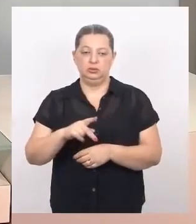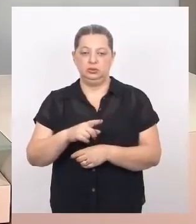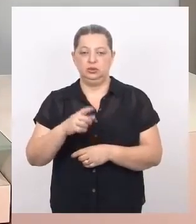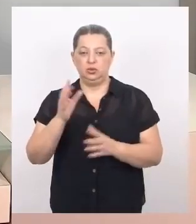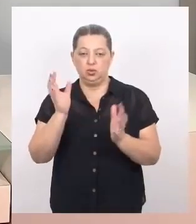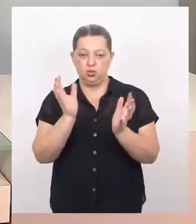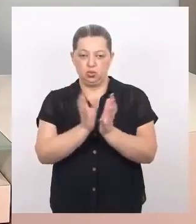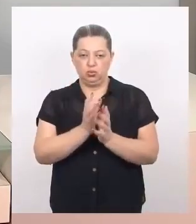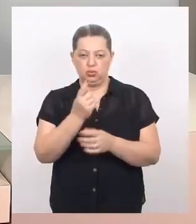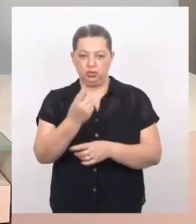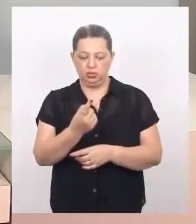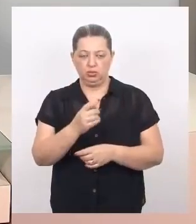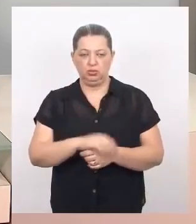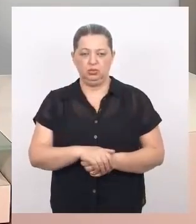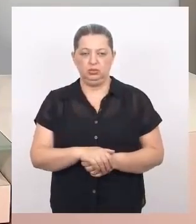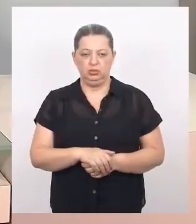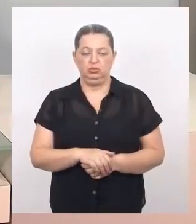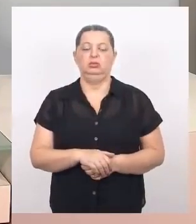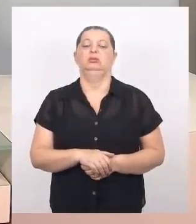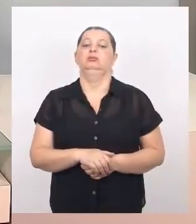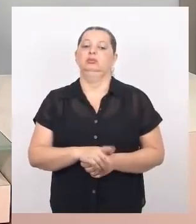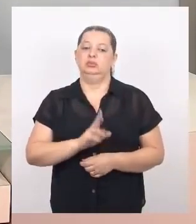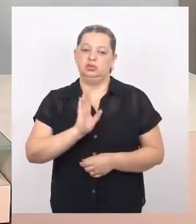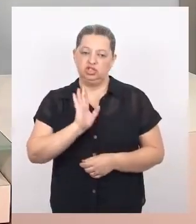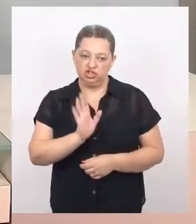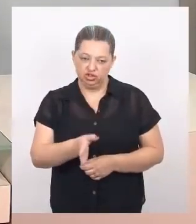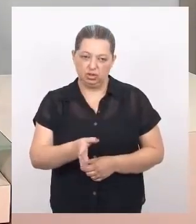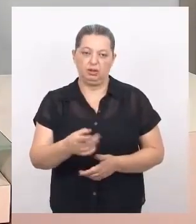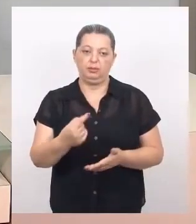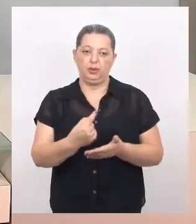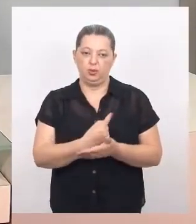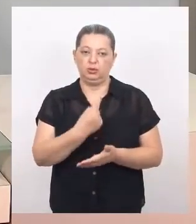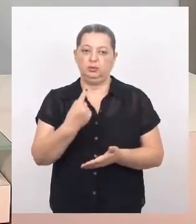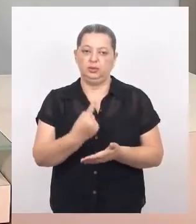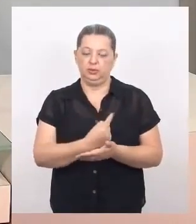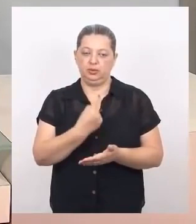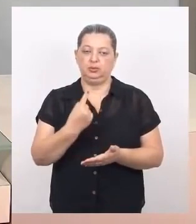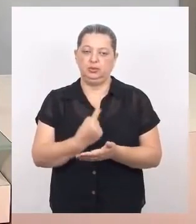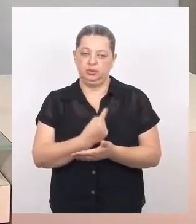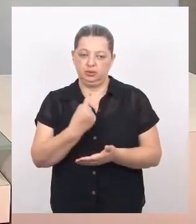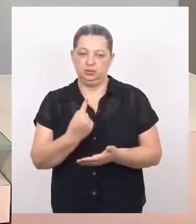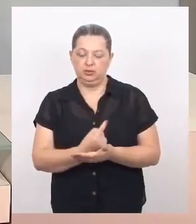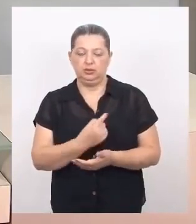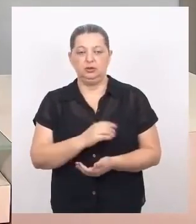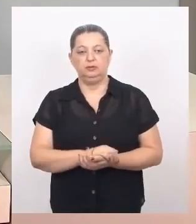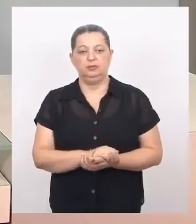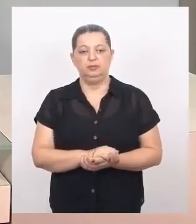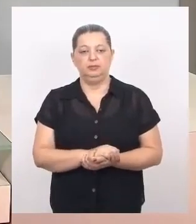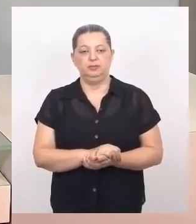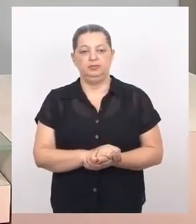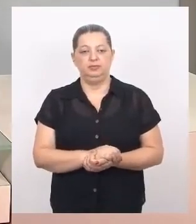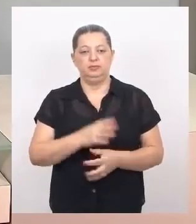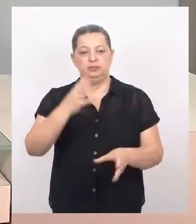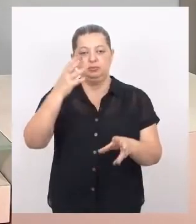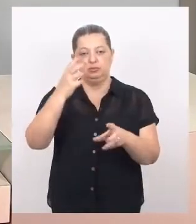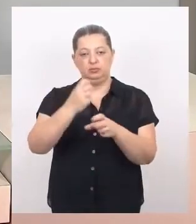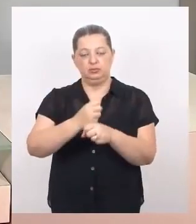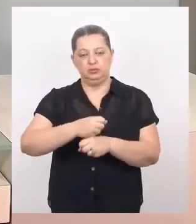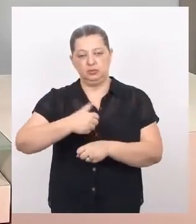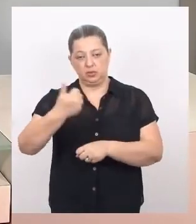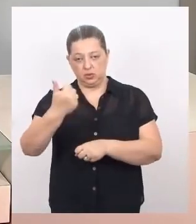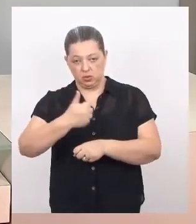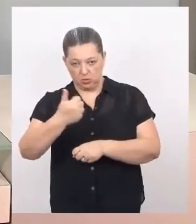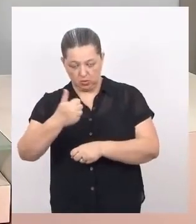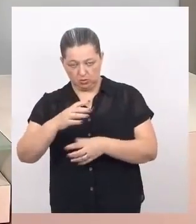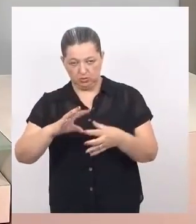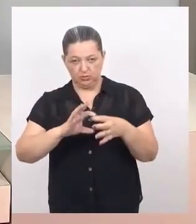Essa pergunta apareceu muito. A gente confirmou aqui, para não falar número errado com vocês. São 11 em um vínculo e 15